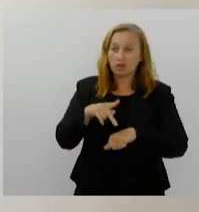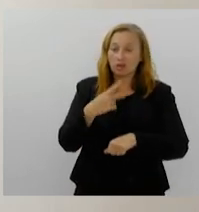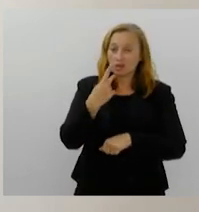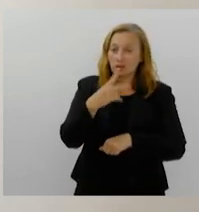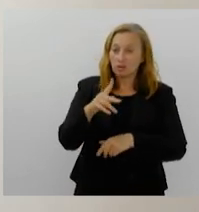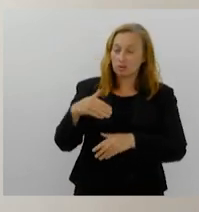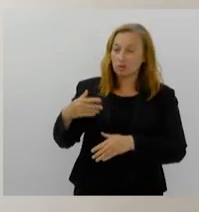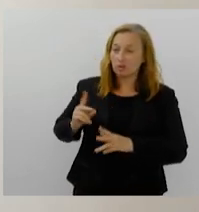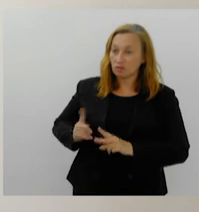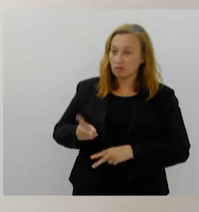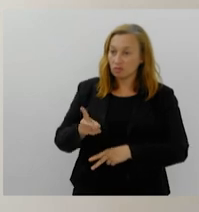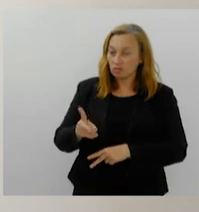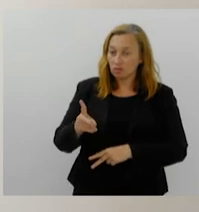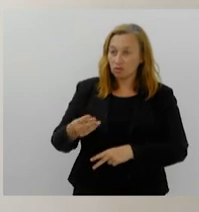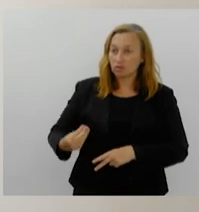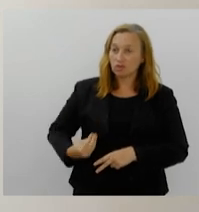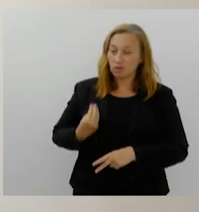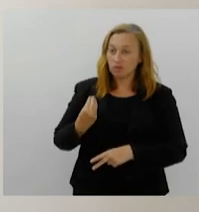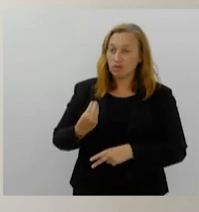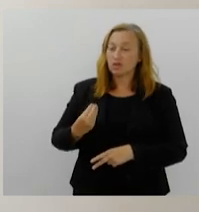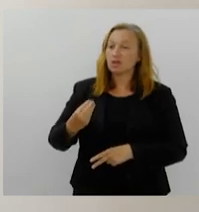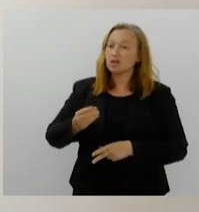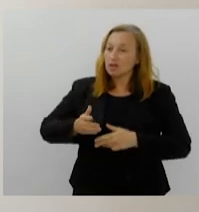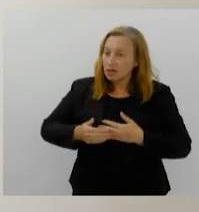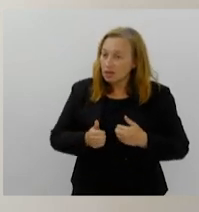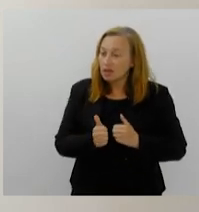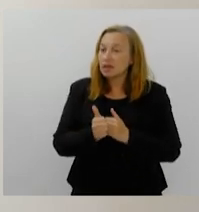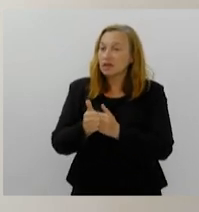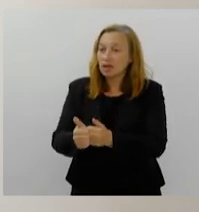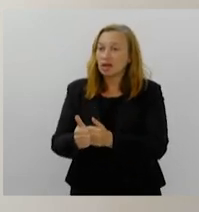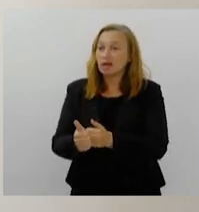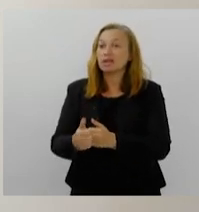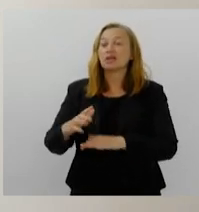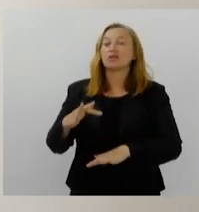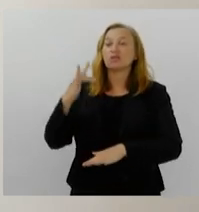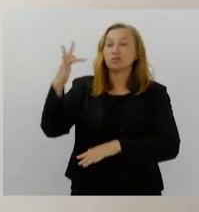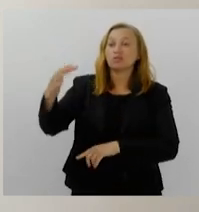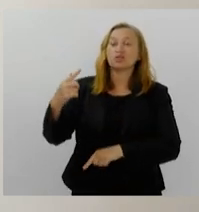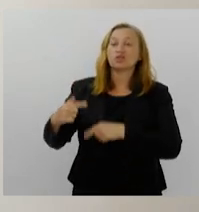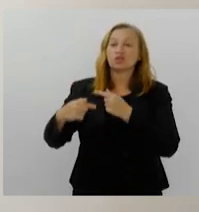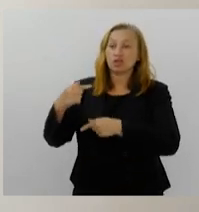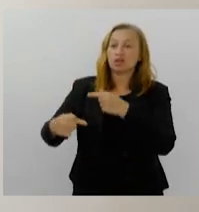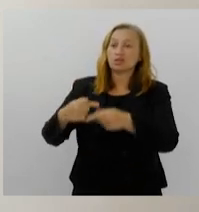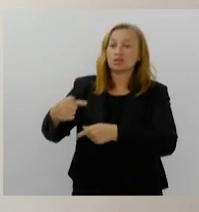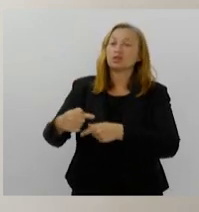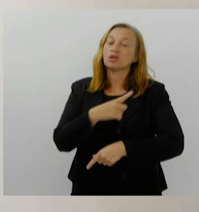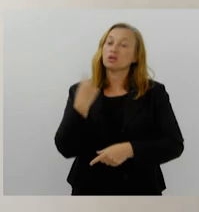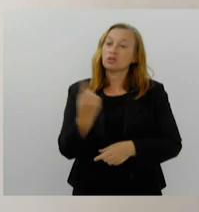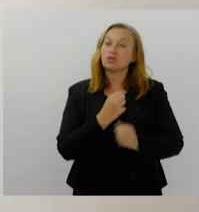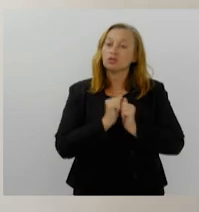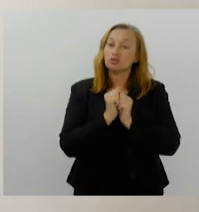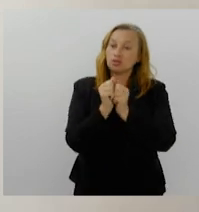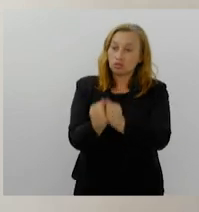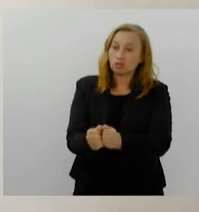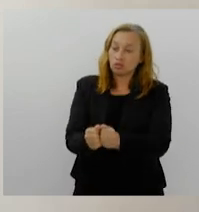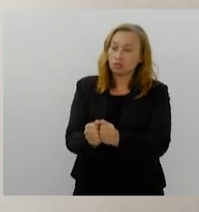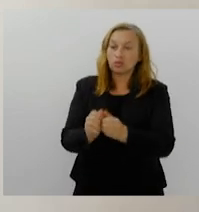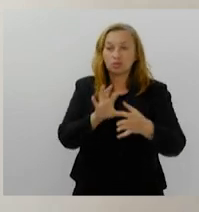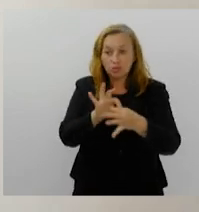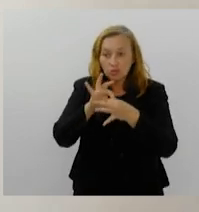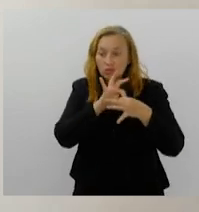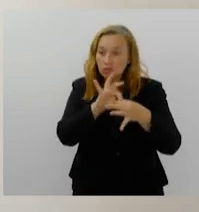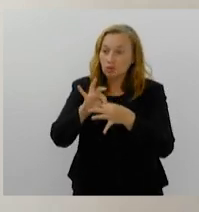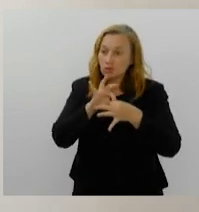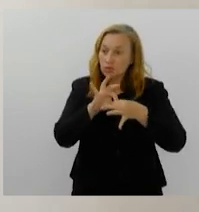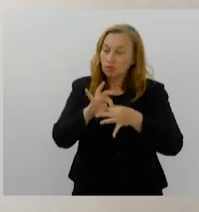Orlandino continue a inspirar e guiar as gerações futuras e que possamos todos e todas nos unir em